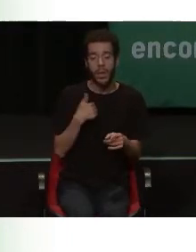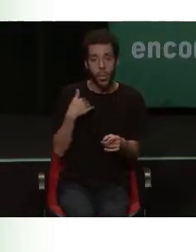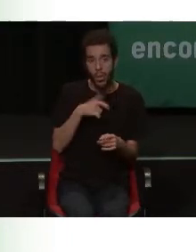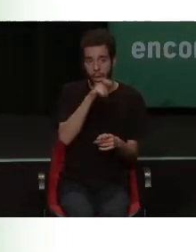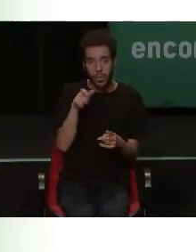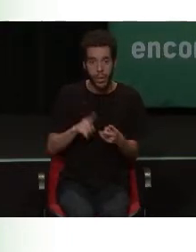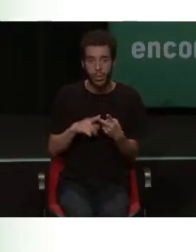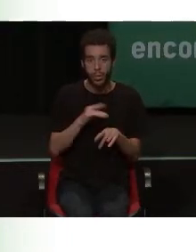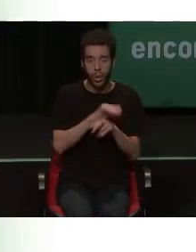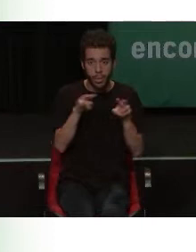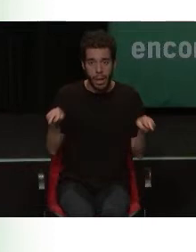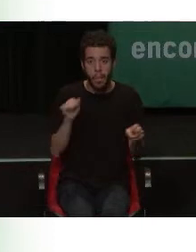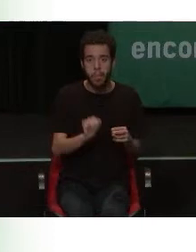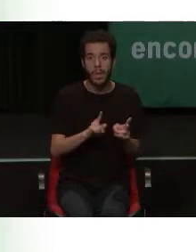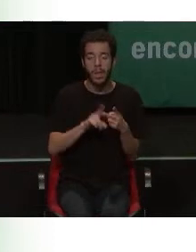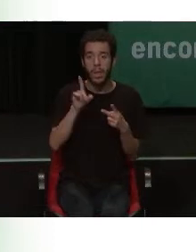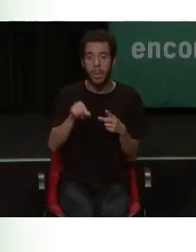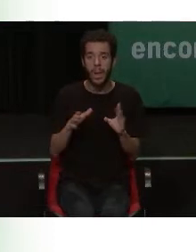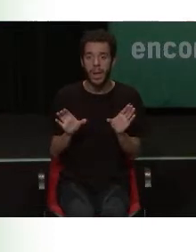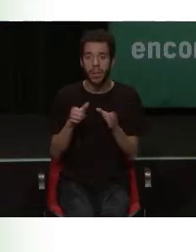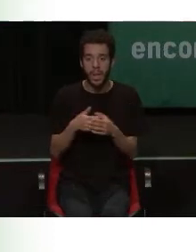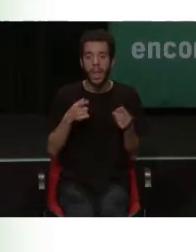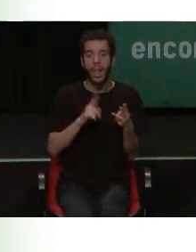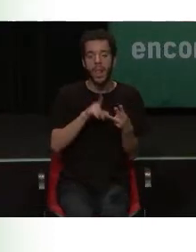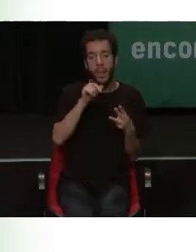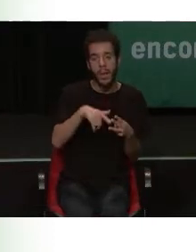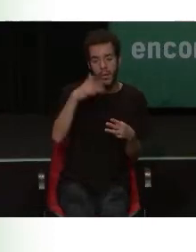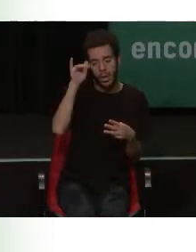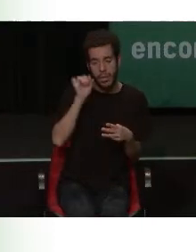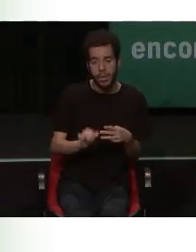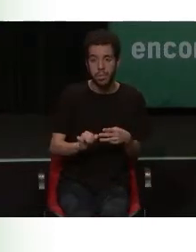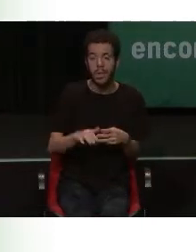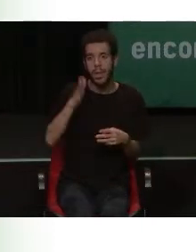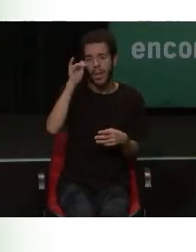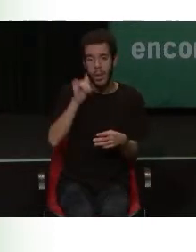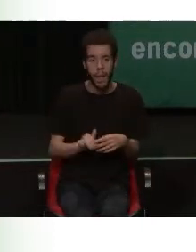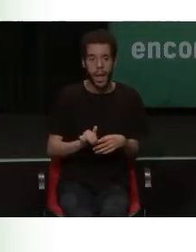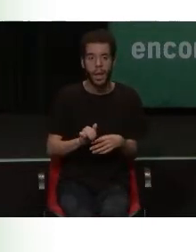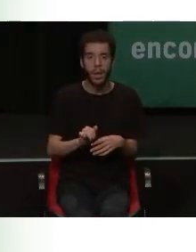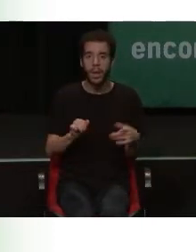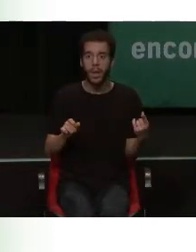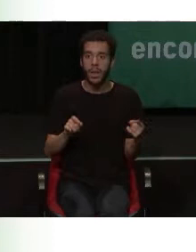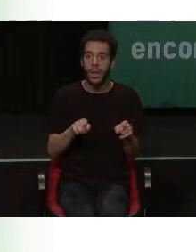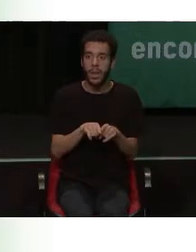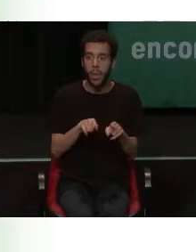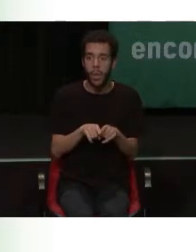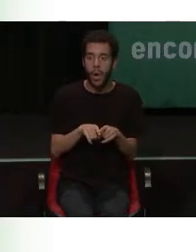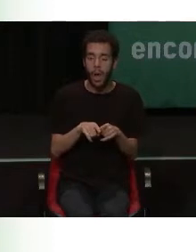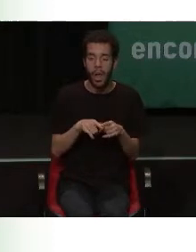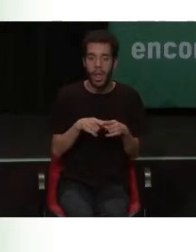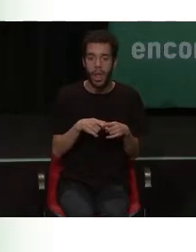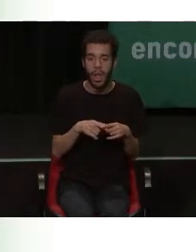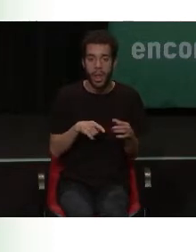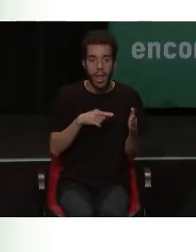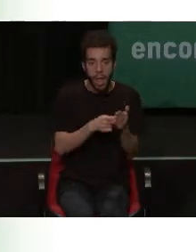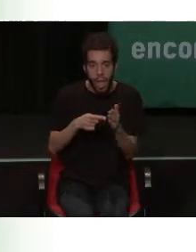nível hospitalar, quer na comunidade, quer nos animais, animais que são usados para a produção